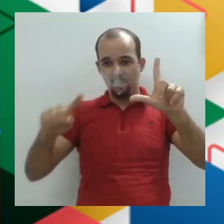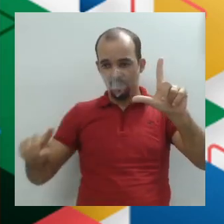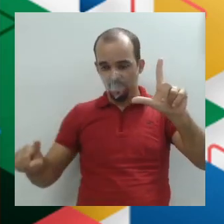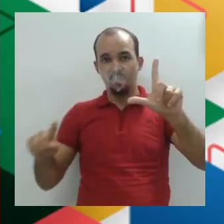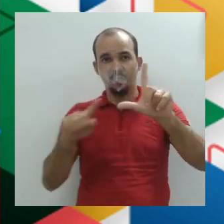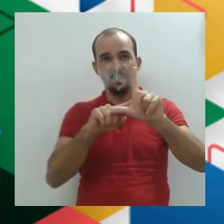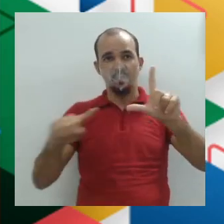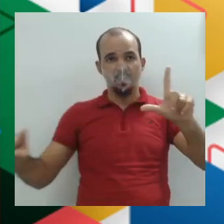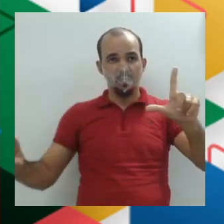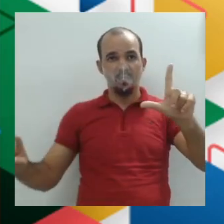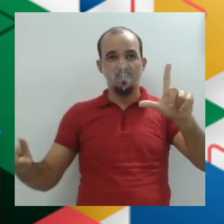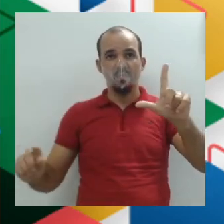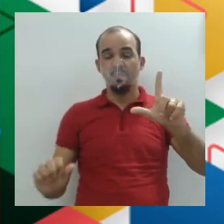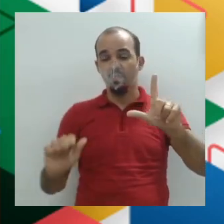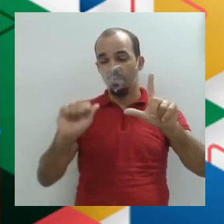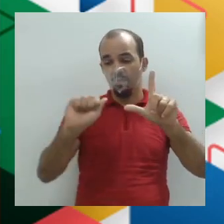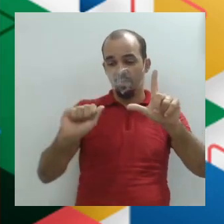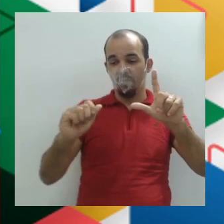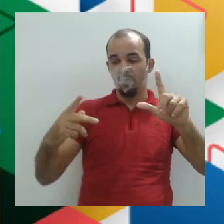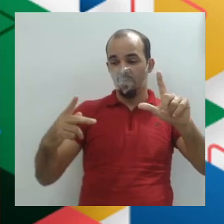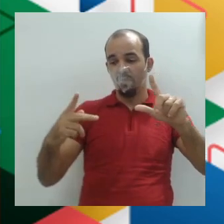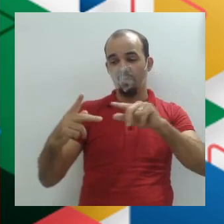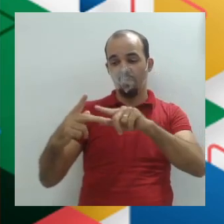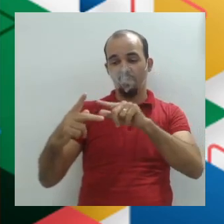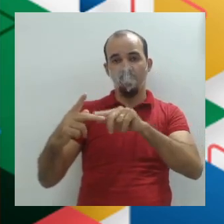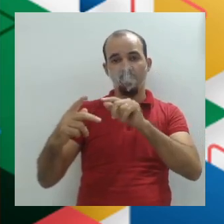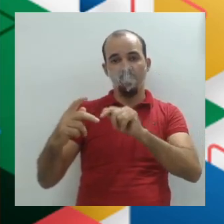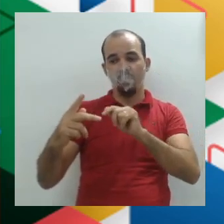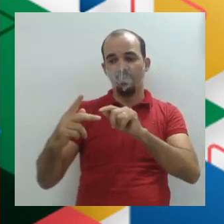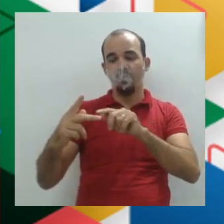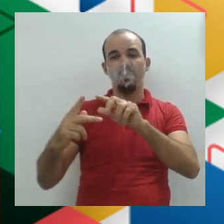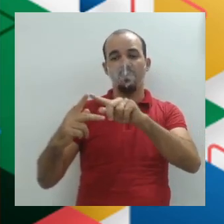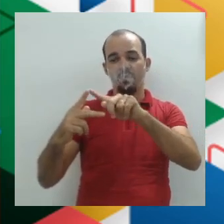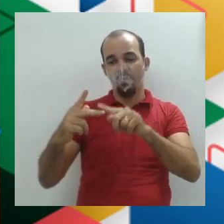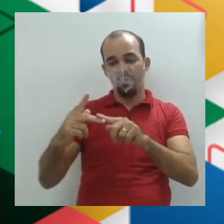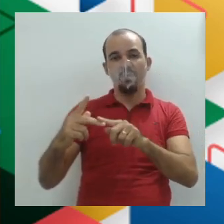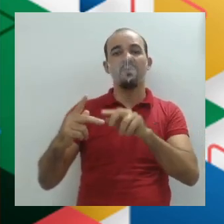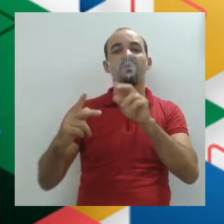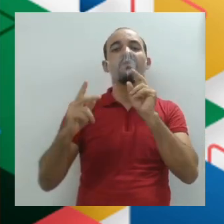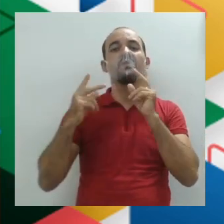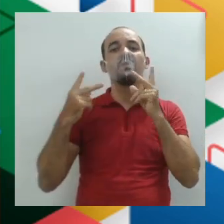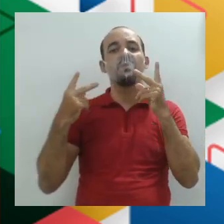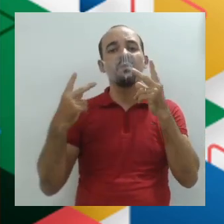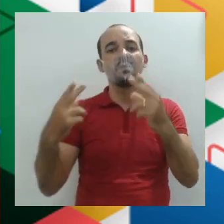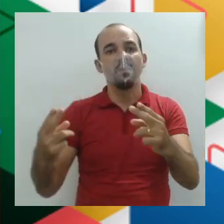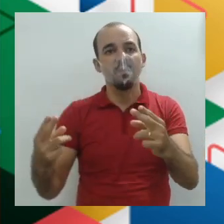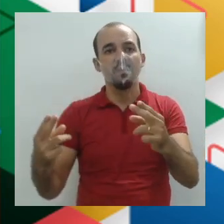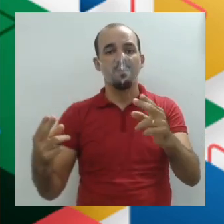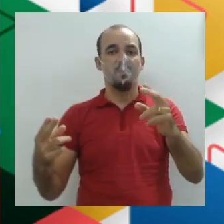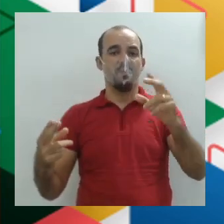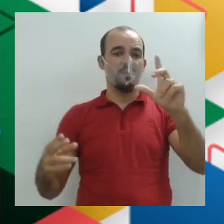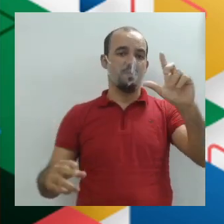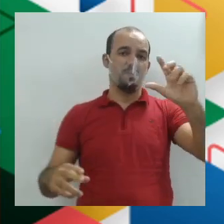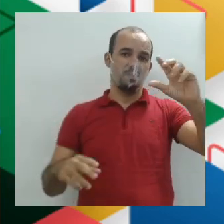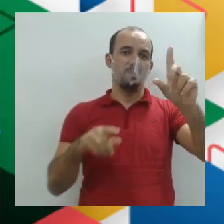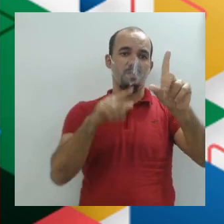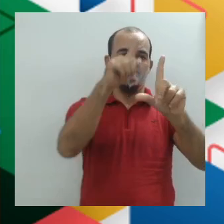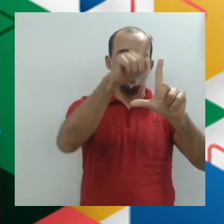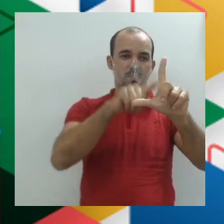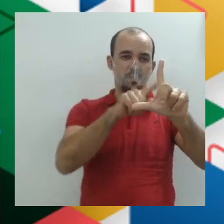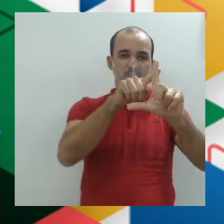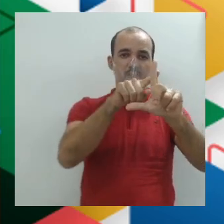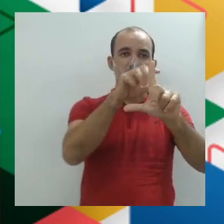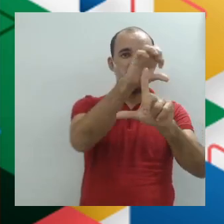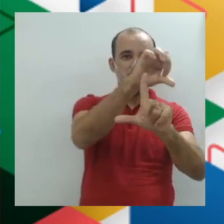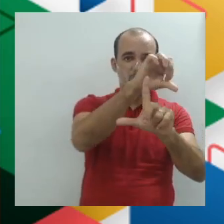alfa, considerado, é exatamente a medida do cateto oposto, ó. Cateto oposto dividido